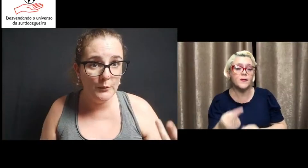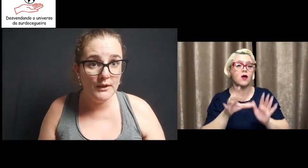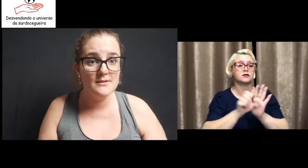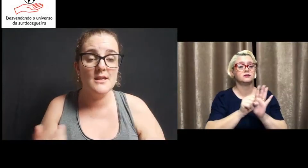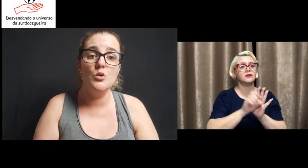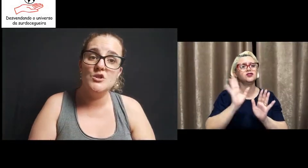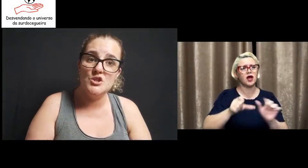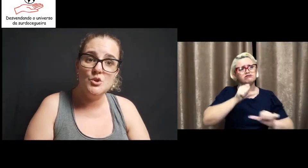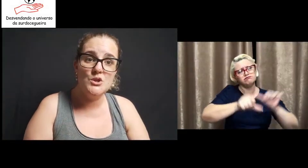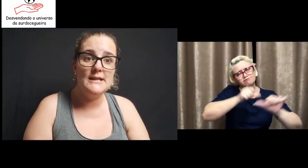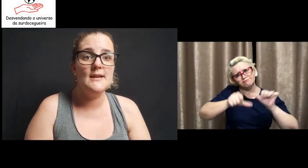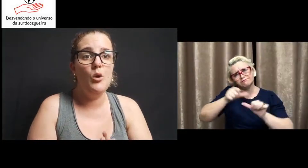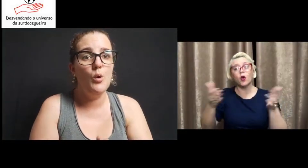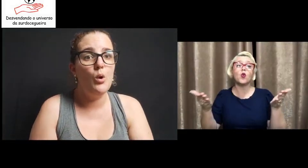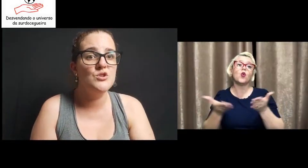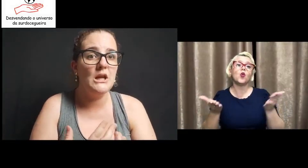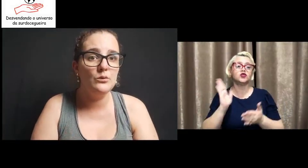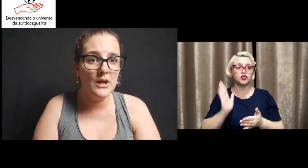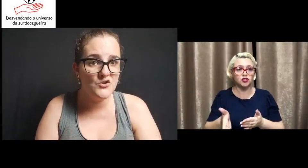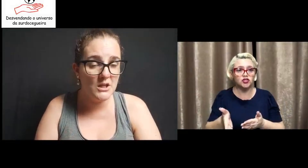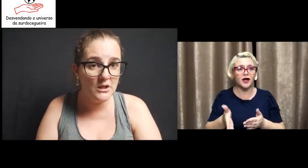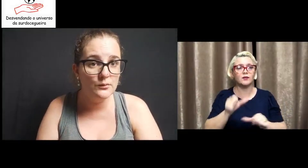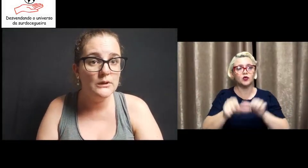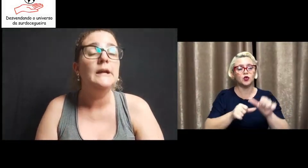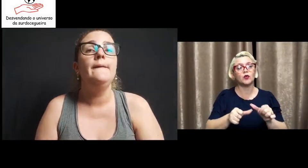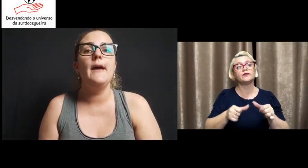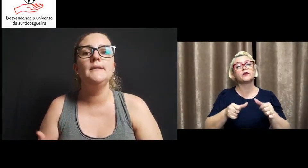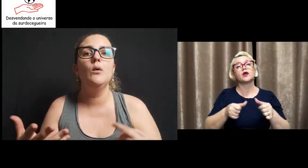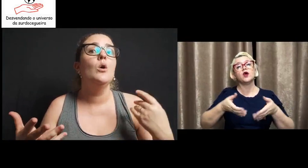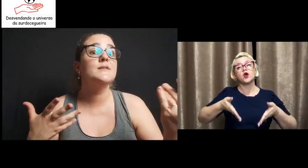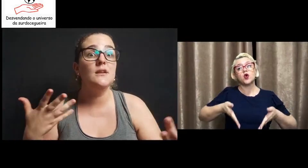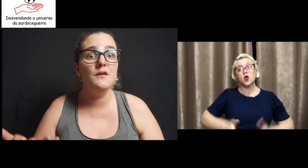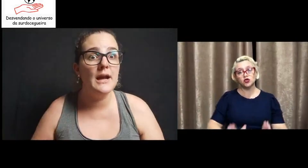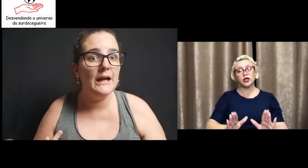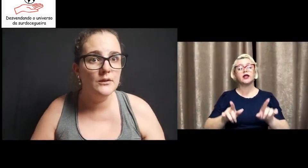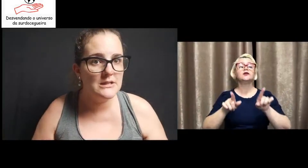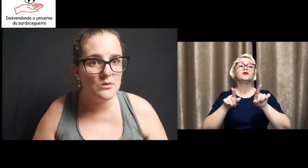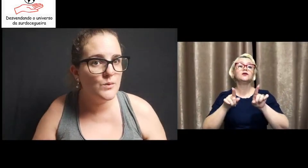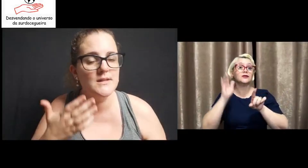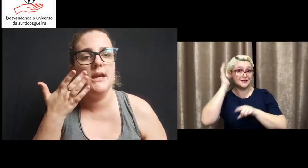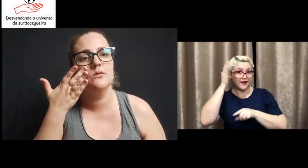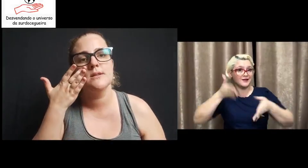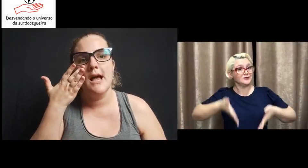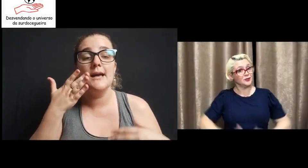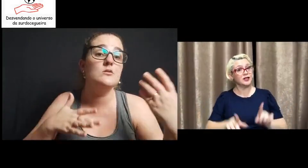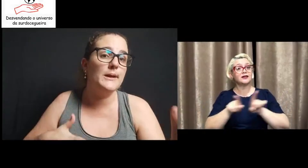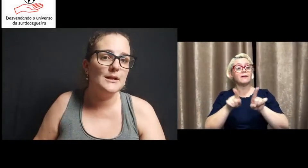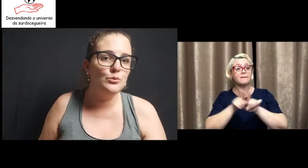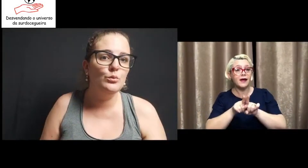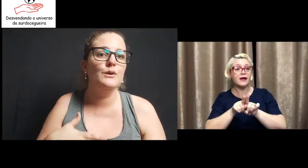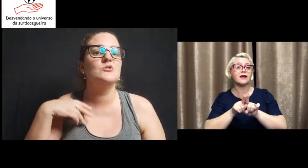toda uma mudança e hoje a gente utiliza como congênito e adquirido, né? Então, o significado desses conceitos,